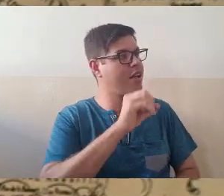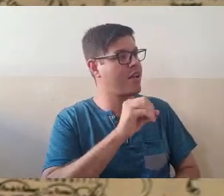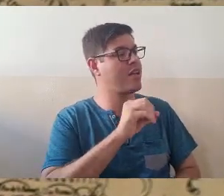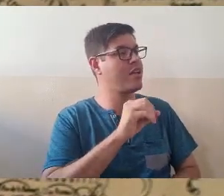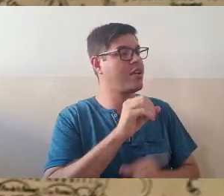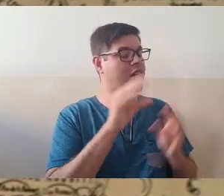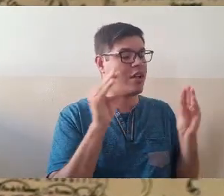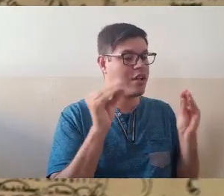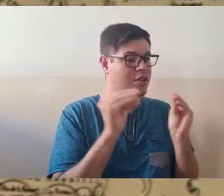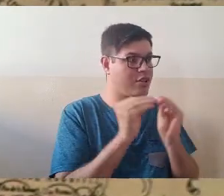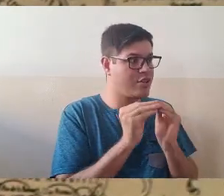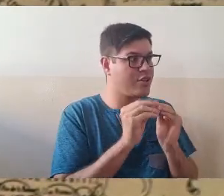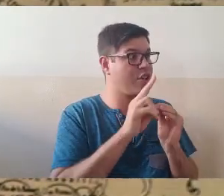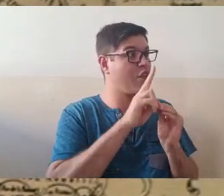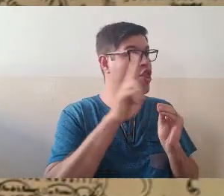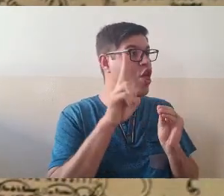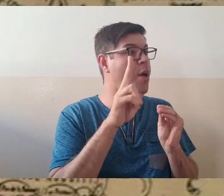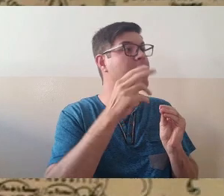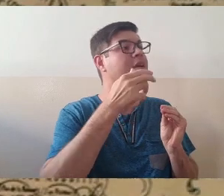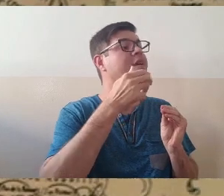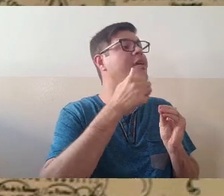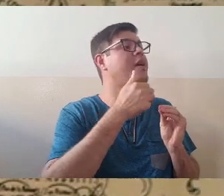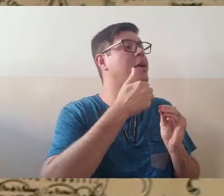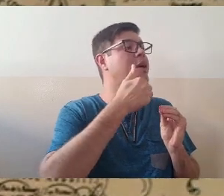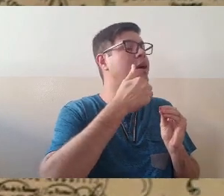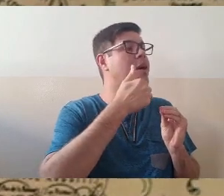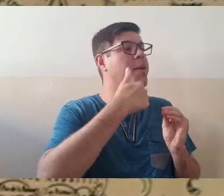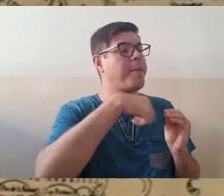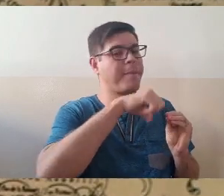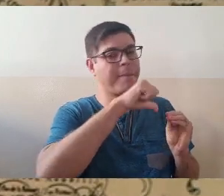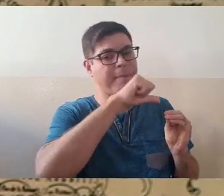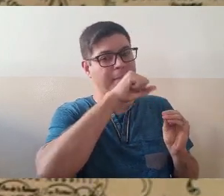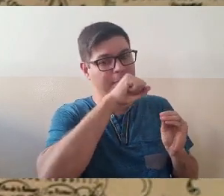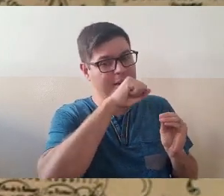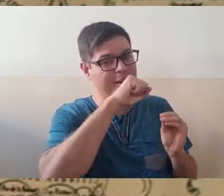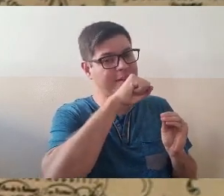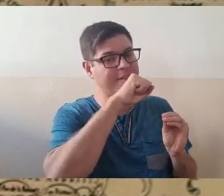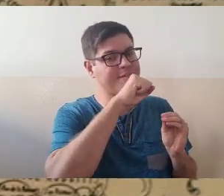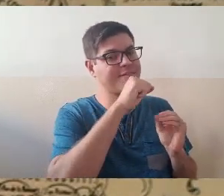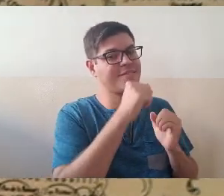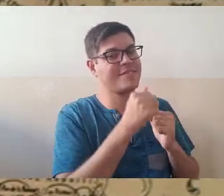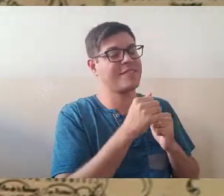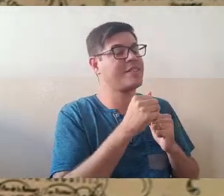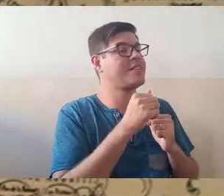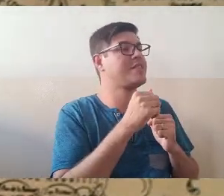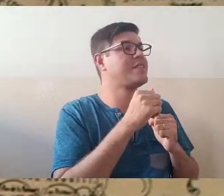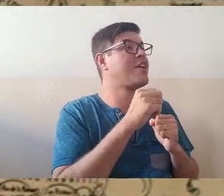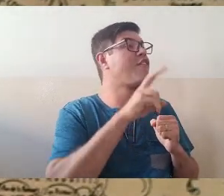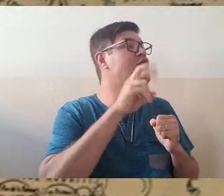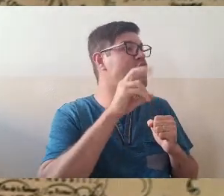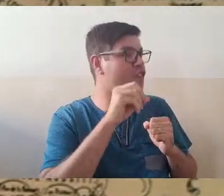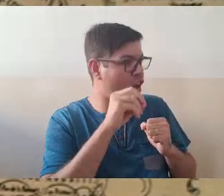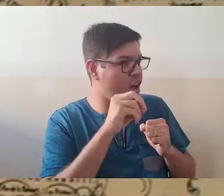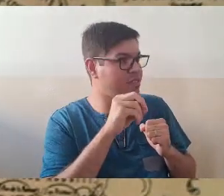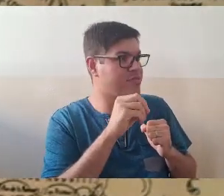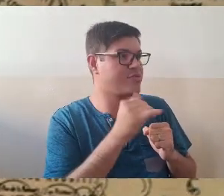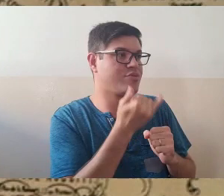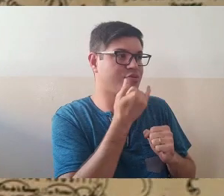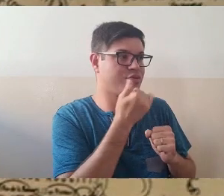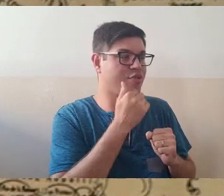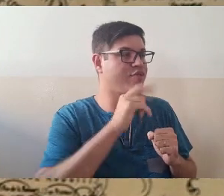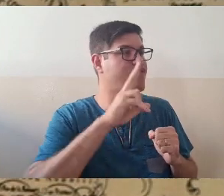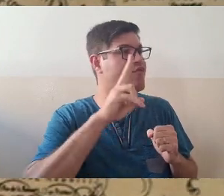junção do nome da minha amada, querida avó, a Rosa Guidotti